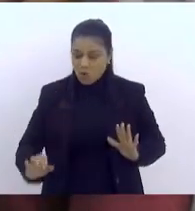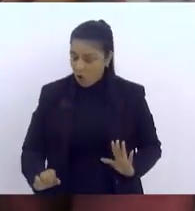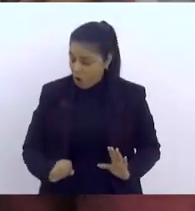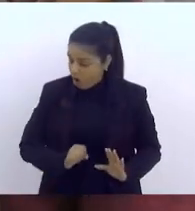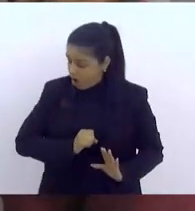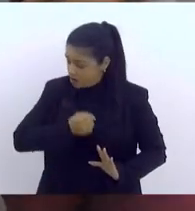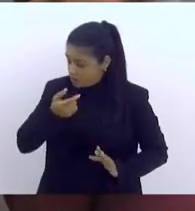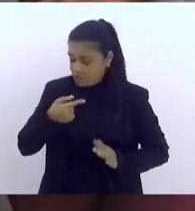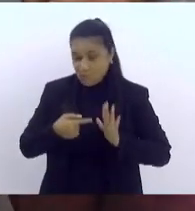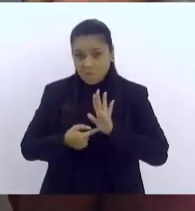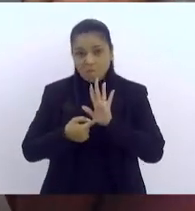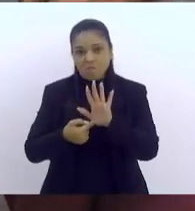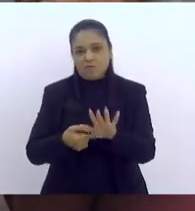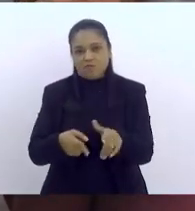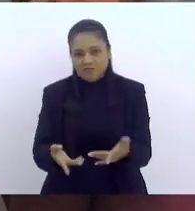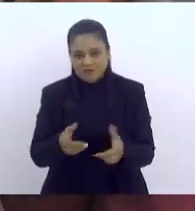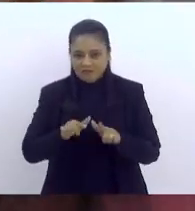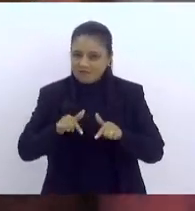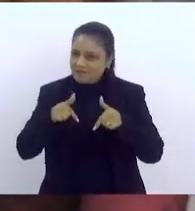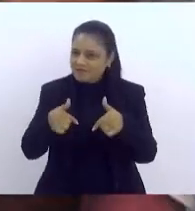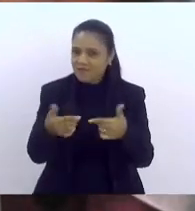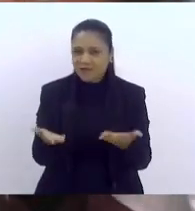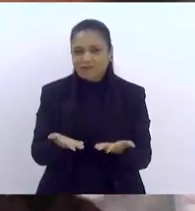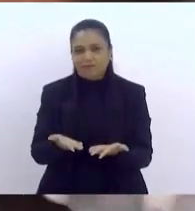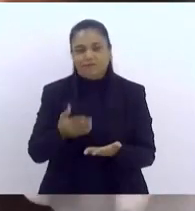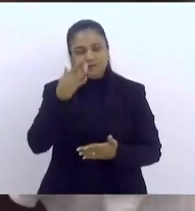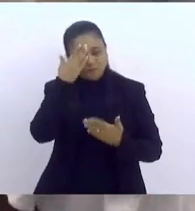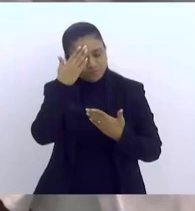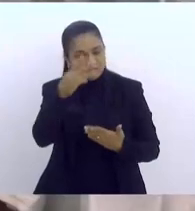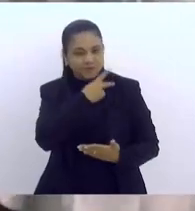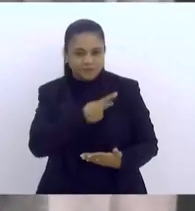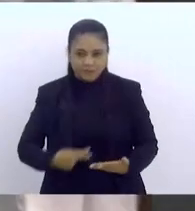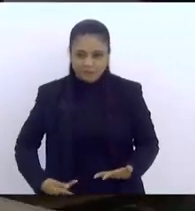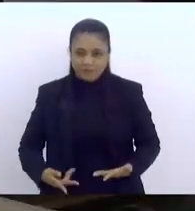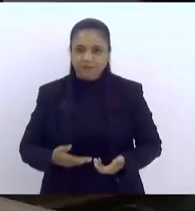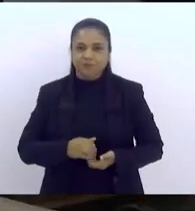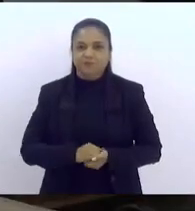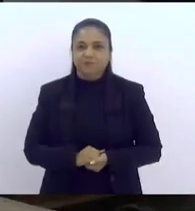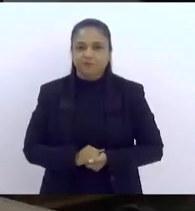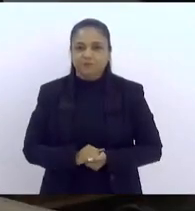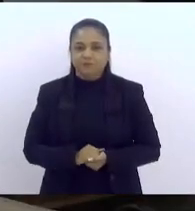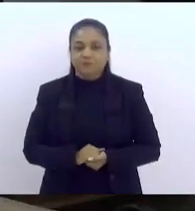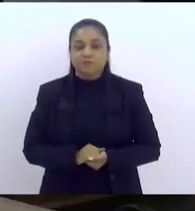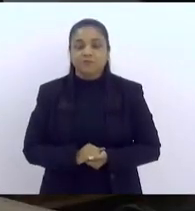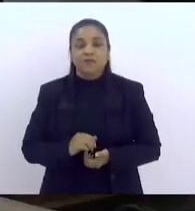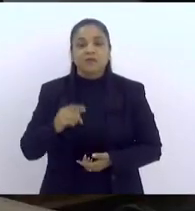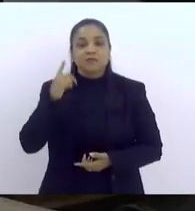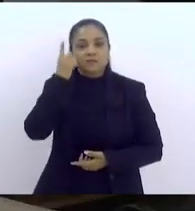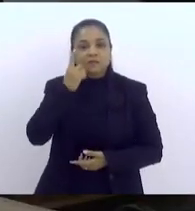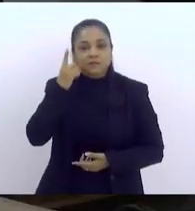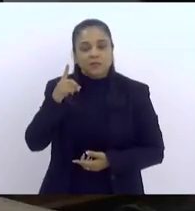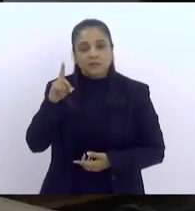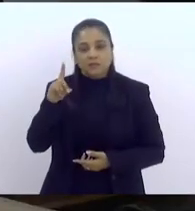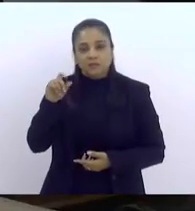horrendas, como foi esse ato. Obrigado, presidente. Valeu, presidente. Dani Balbi.